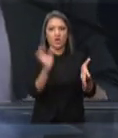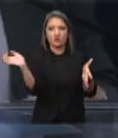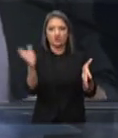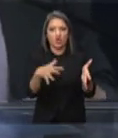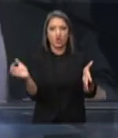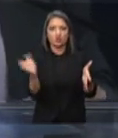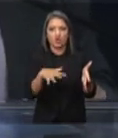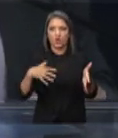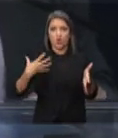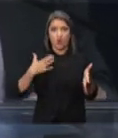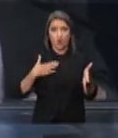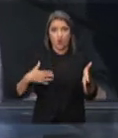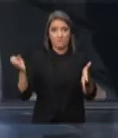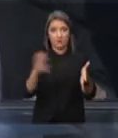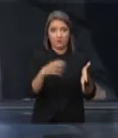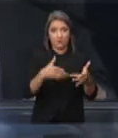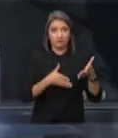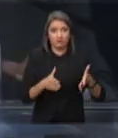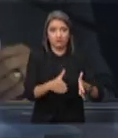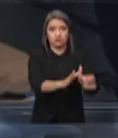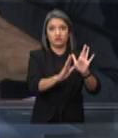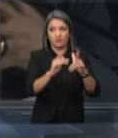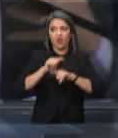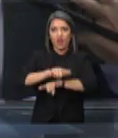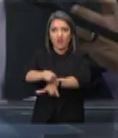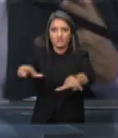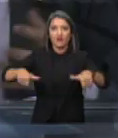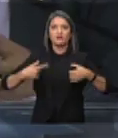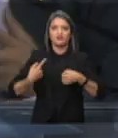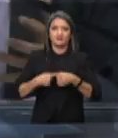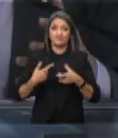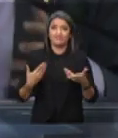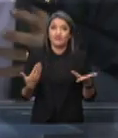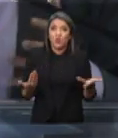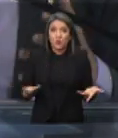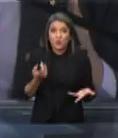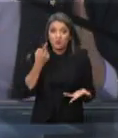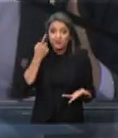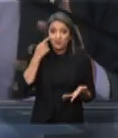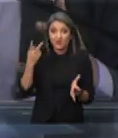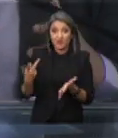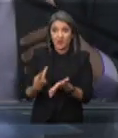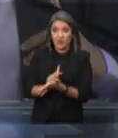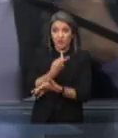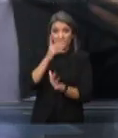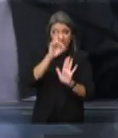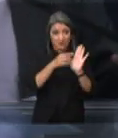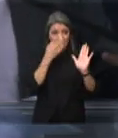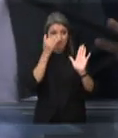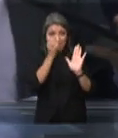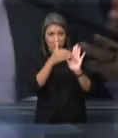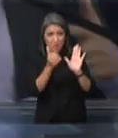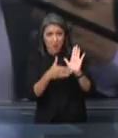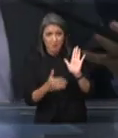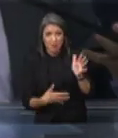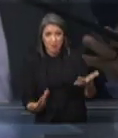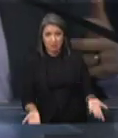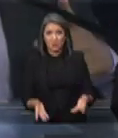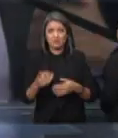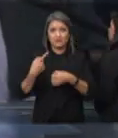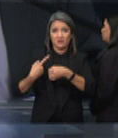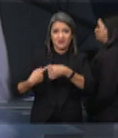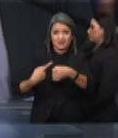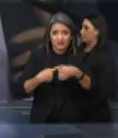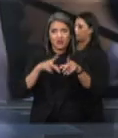na zona oeste da cidade do Rio de Janeiro então quando a gente vê a realidade das violações de direitos de uma grande cidade aqui